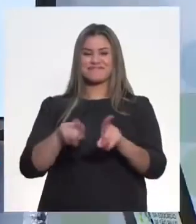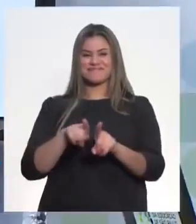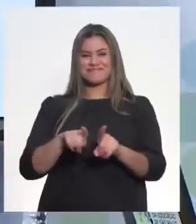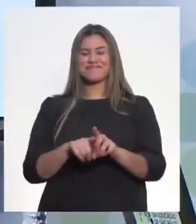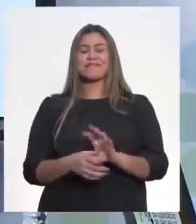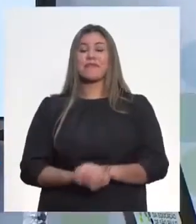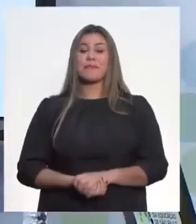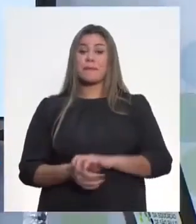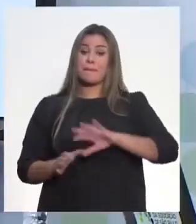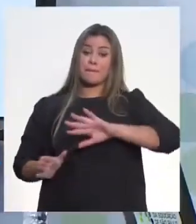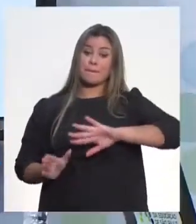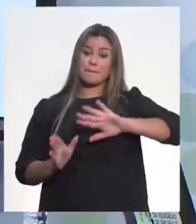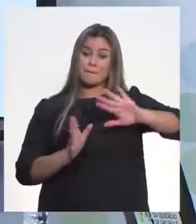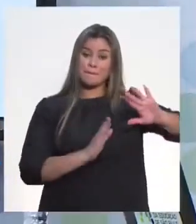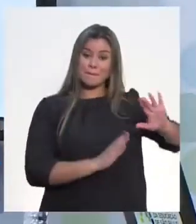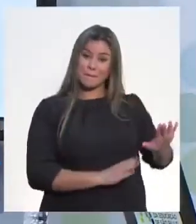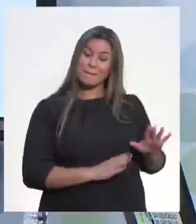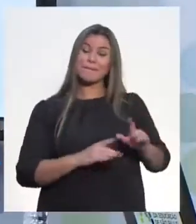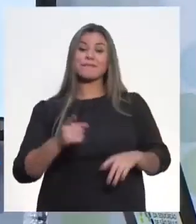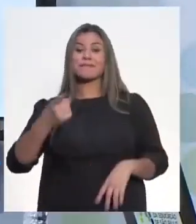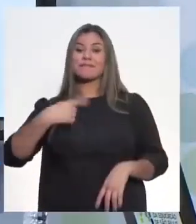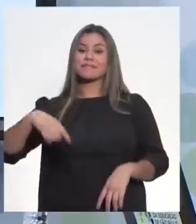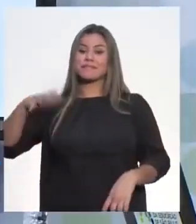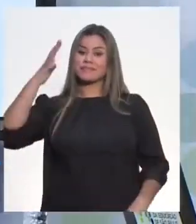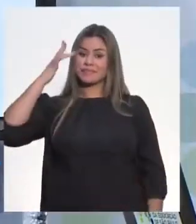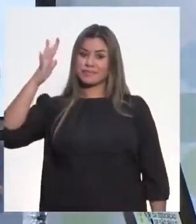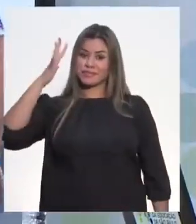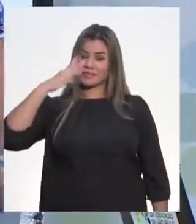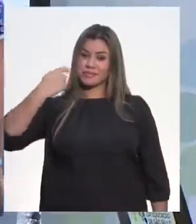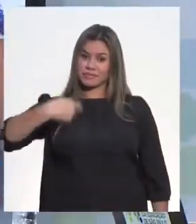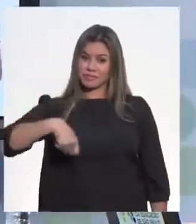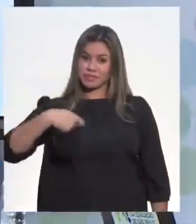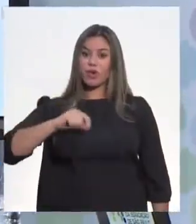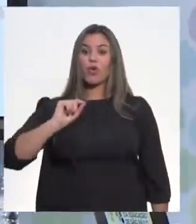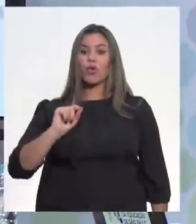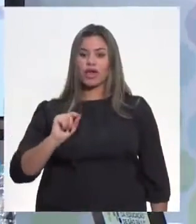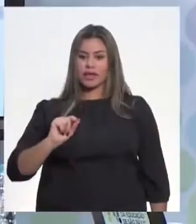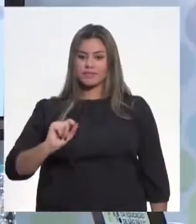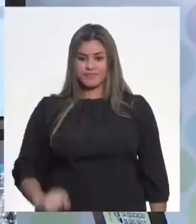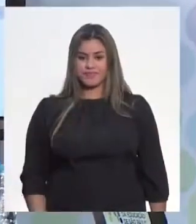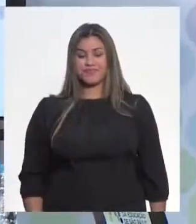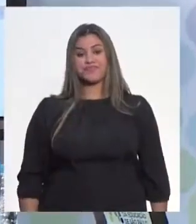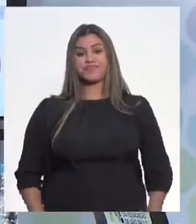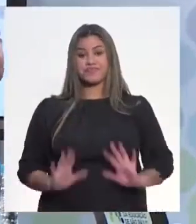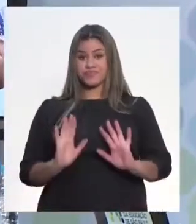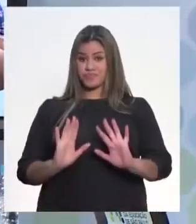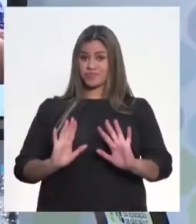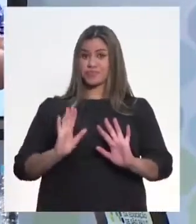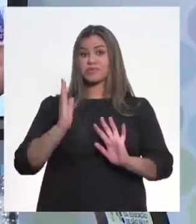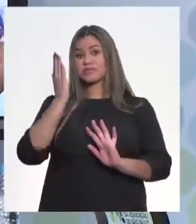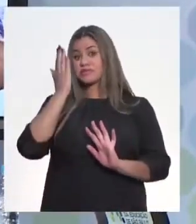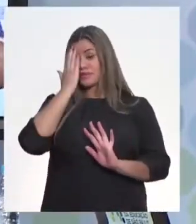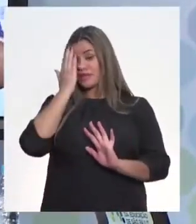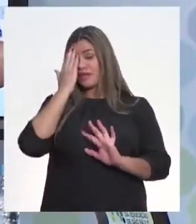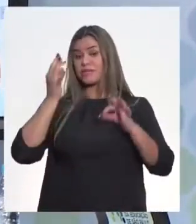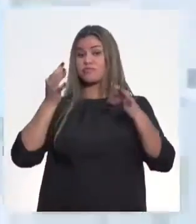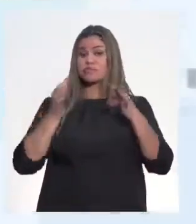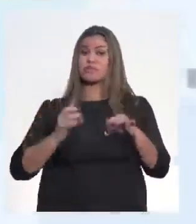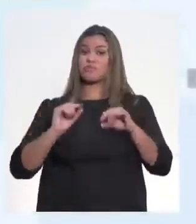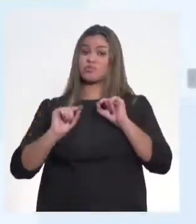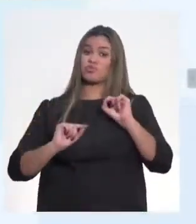que a gente vai precisar, então, pensar nessa situação? Então, a gente já sabe, o que a gente já tem